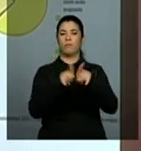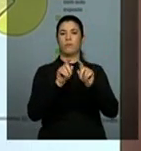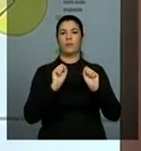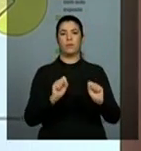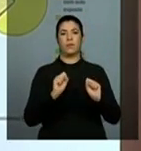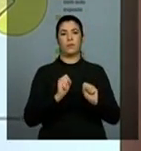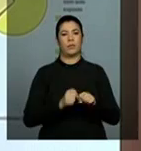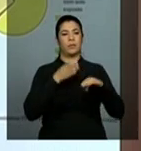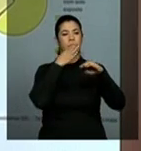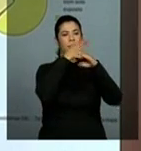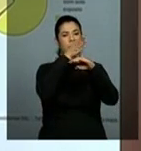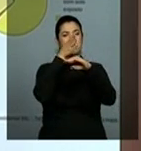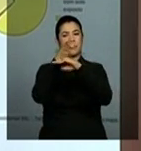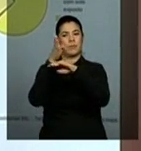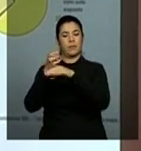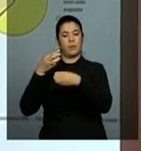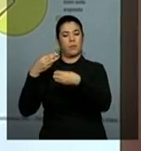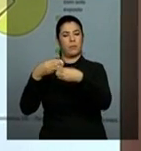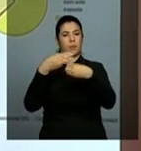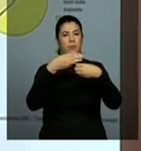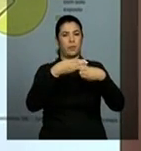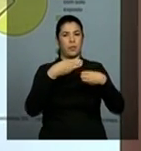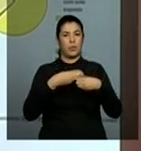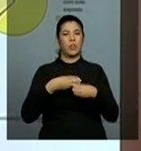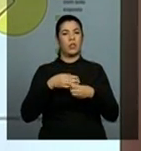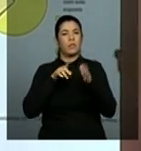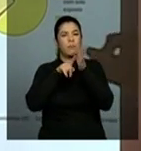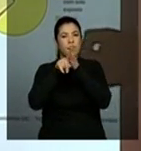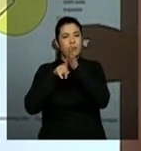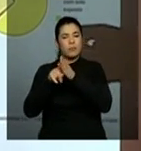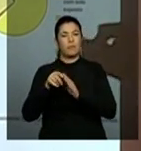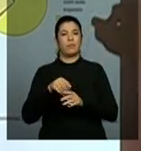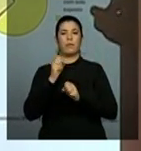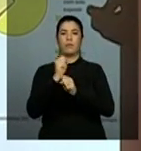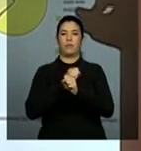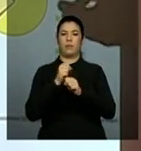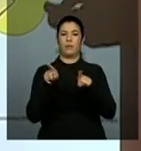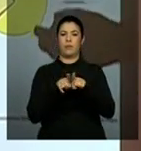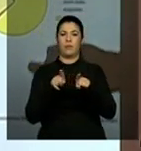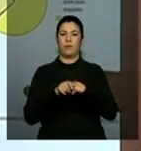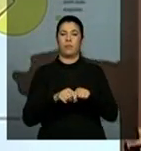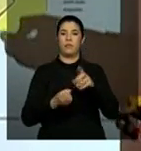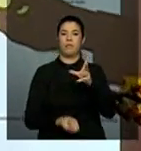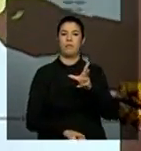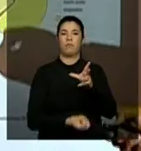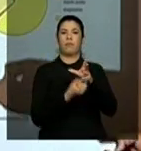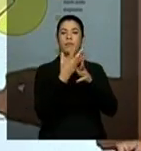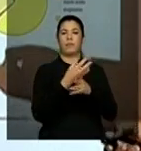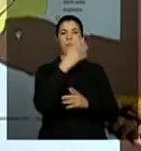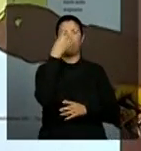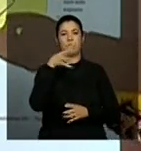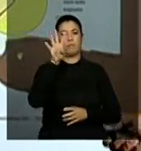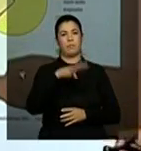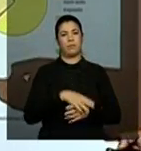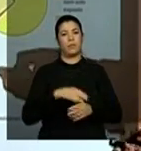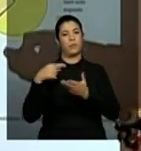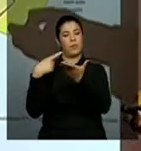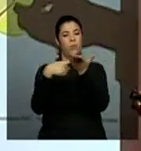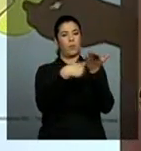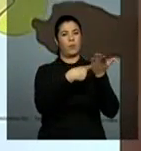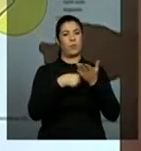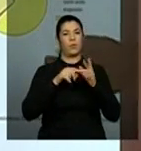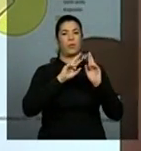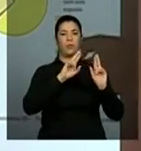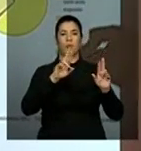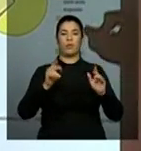cada município nessa região, em cada ano, gerar tabelas, fazendo combinações, né, nas diferentes classes